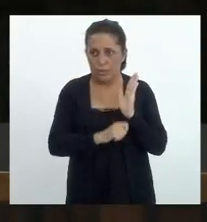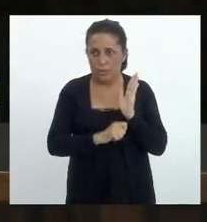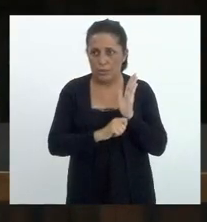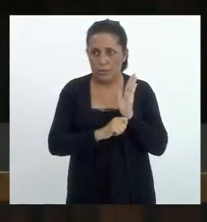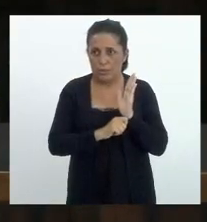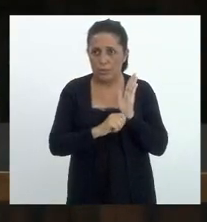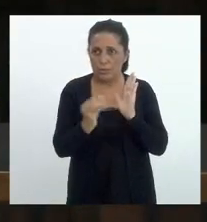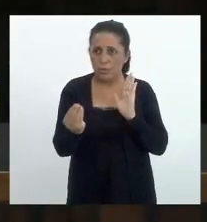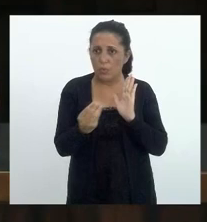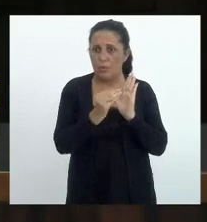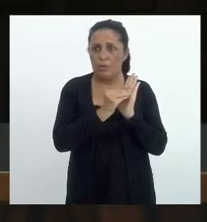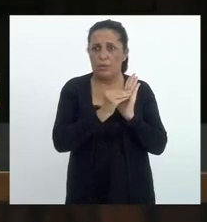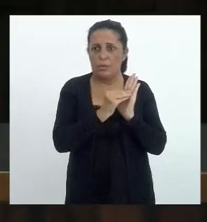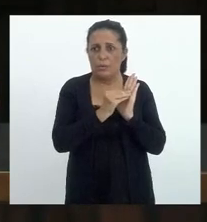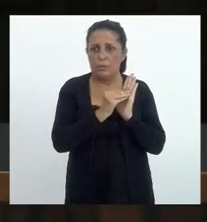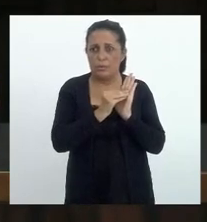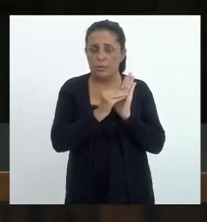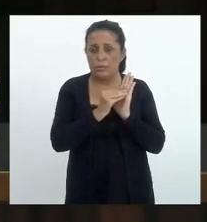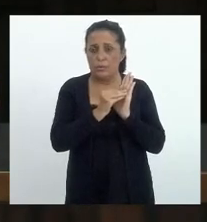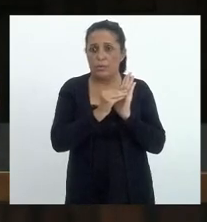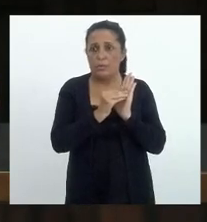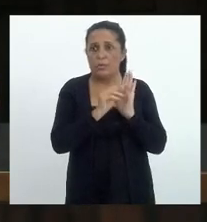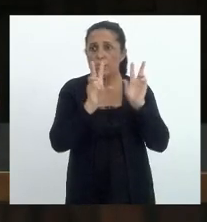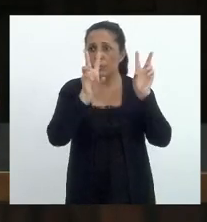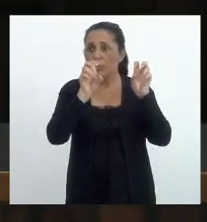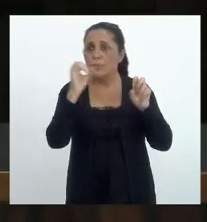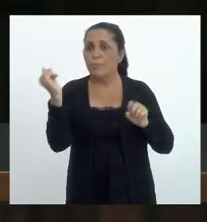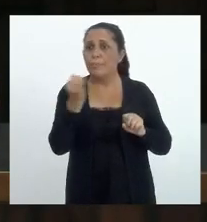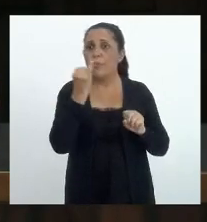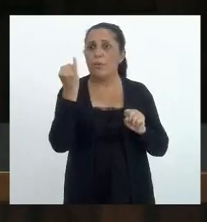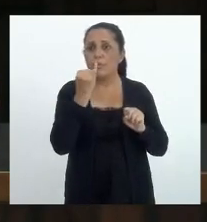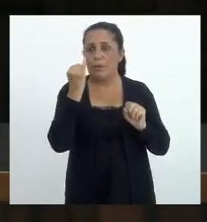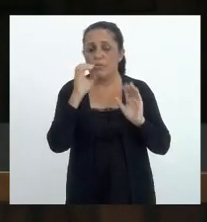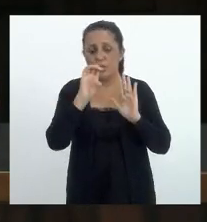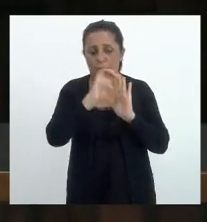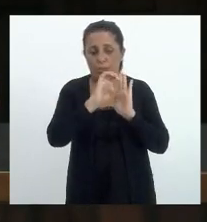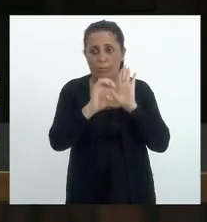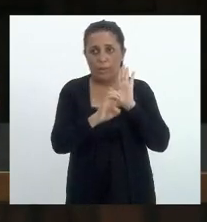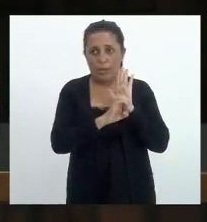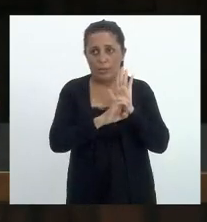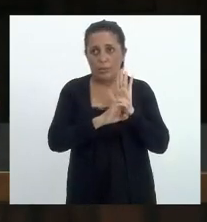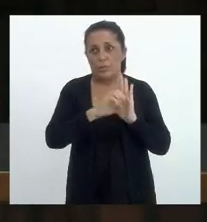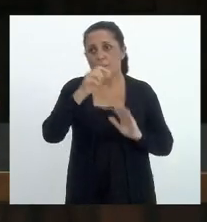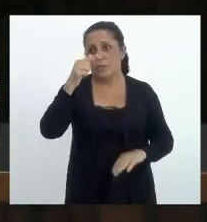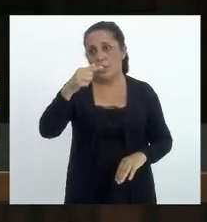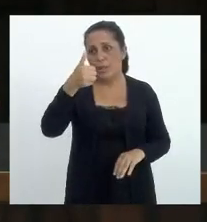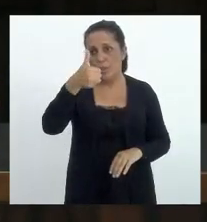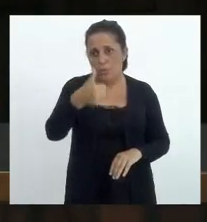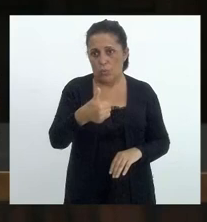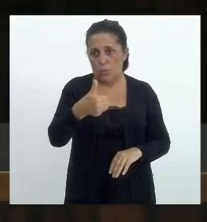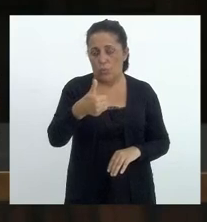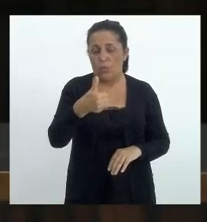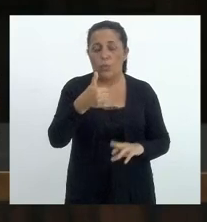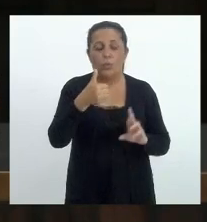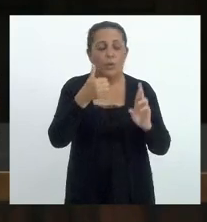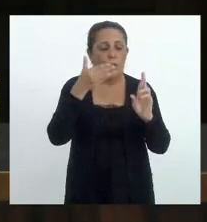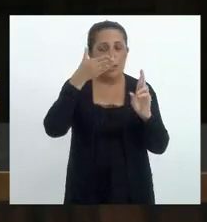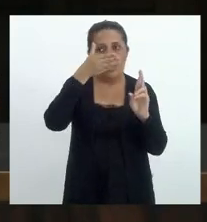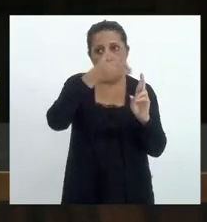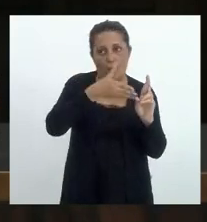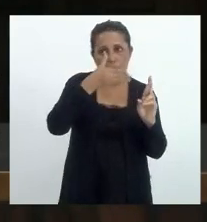questão absolutamente relevante da emenda complementar 71, em relação aos duodécimos